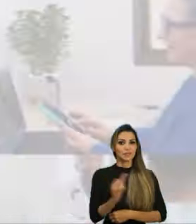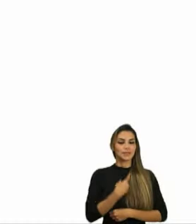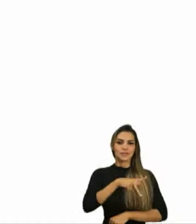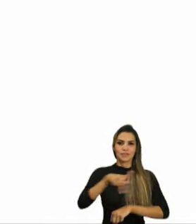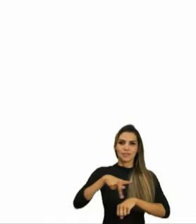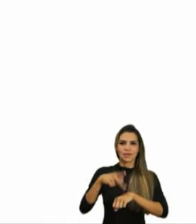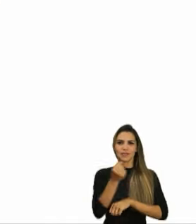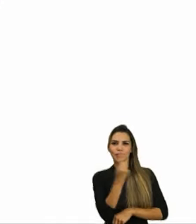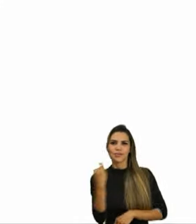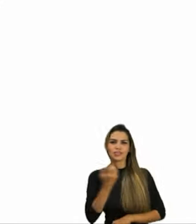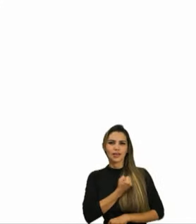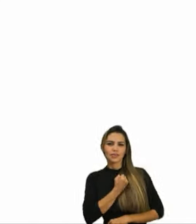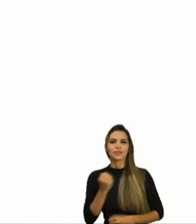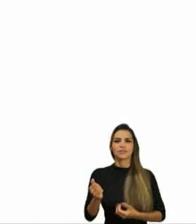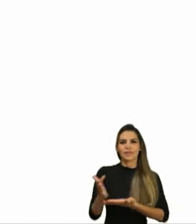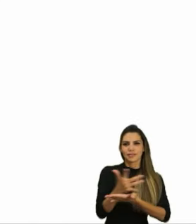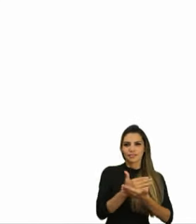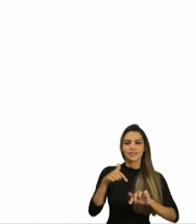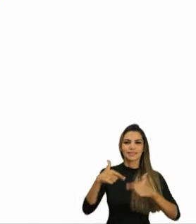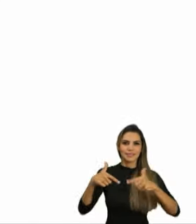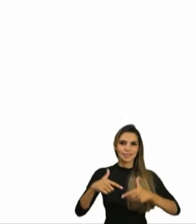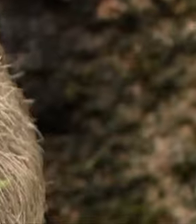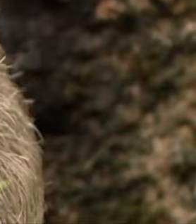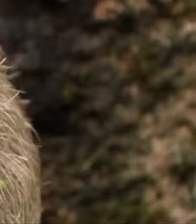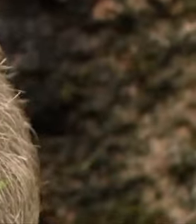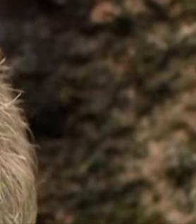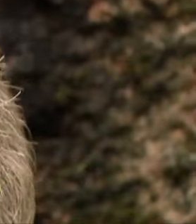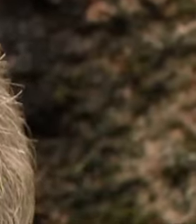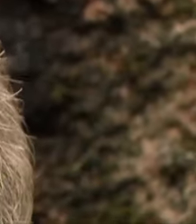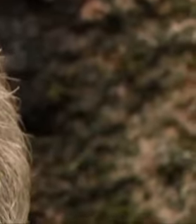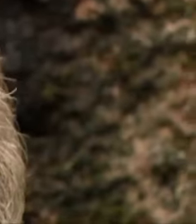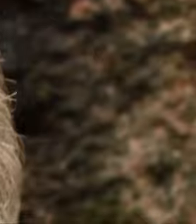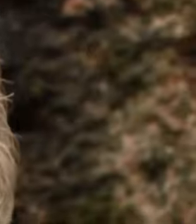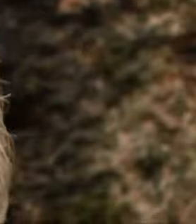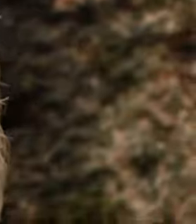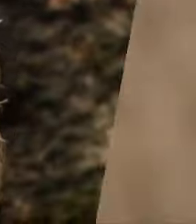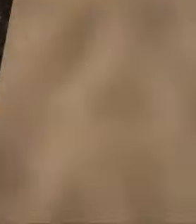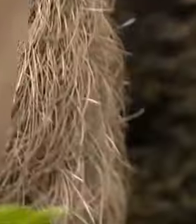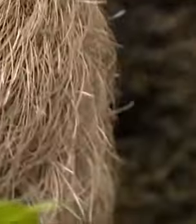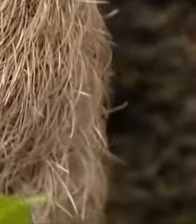gov.br/comunicabr. Nosso país em números, dados e ações.